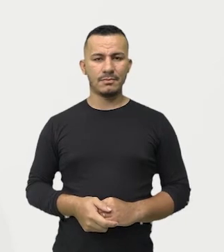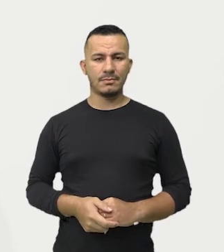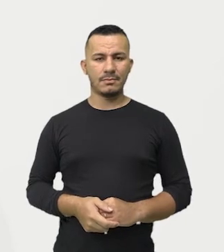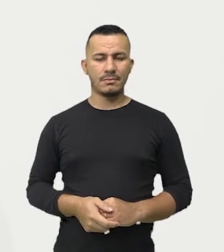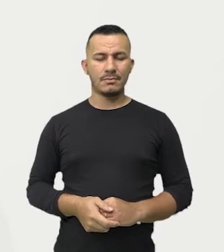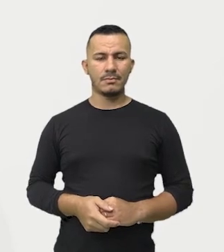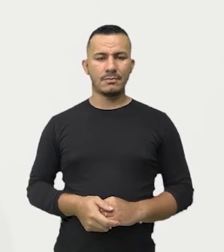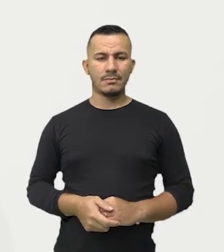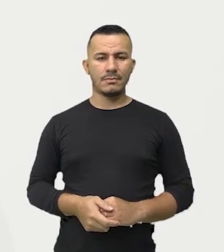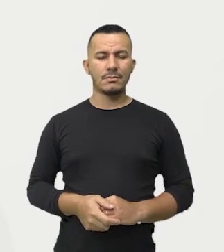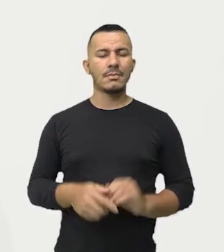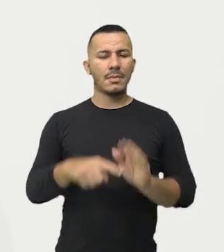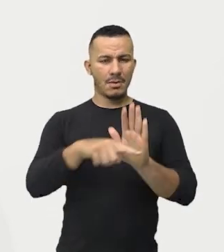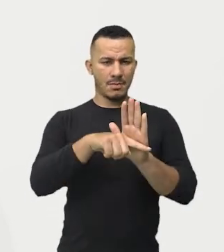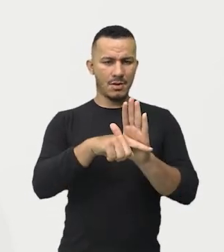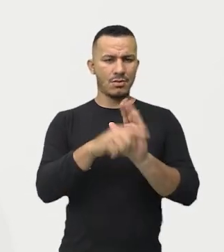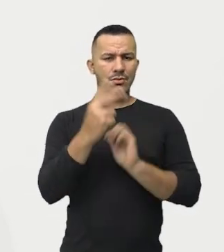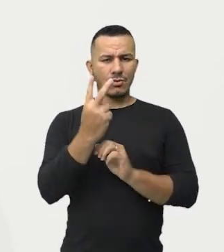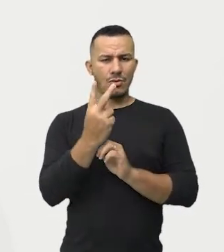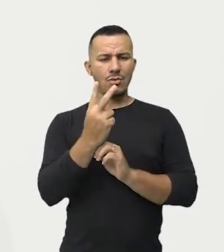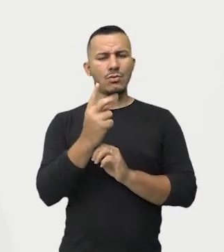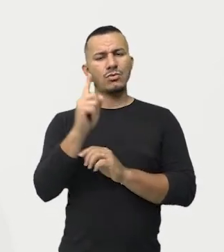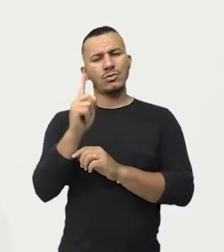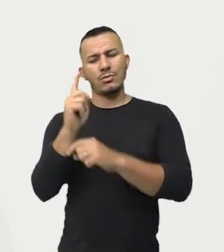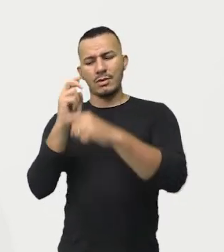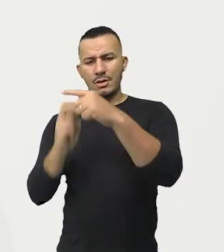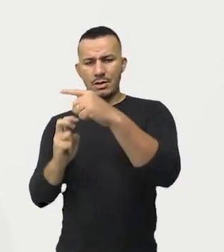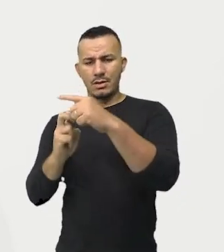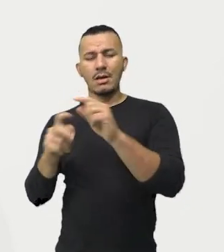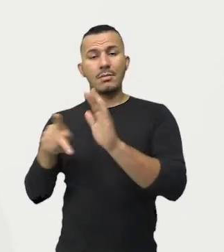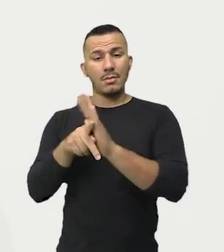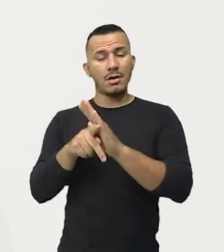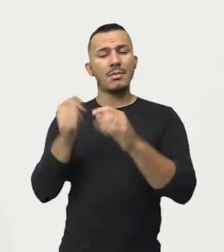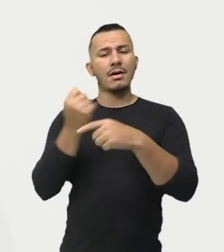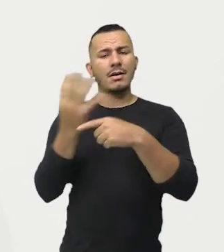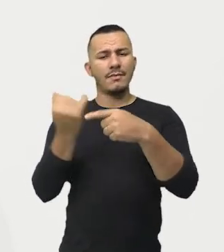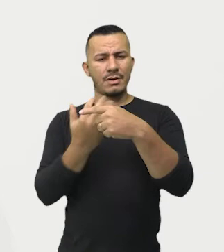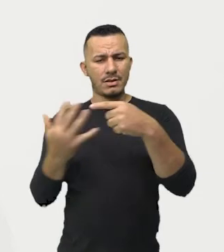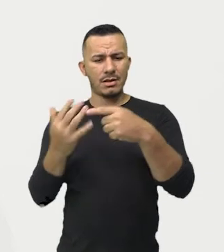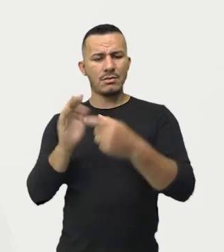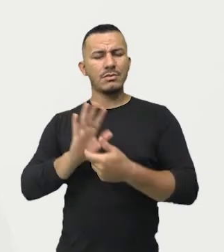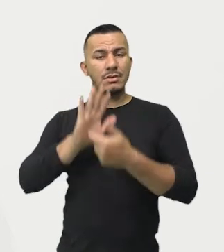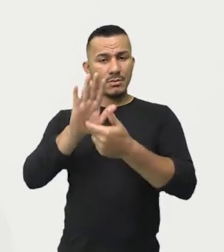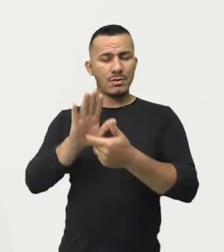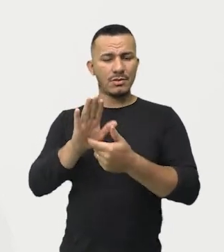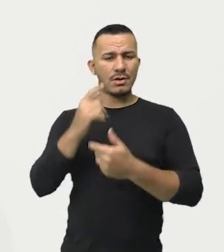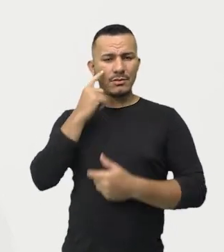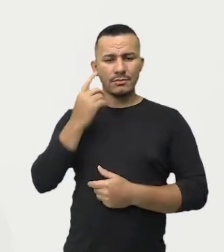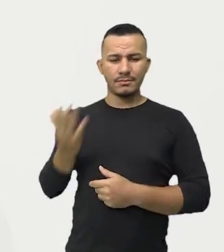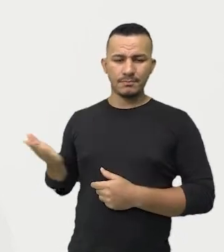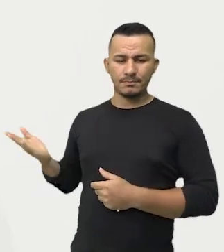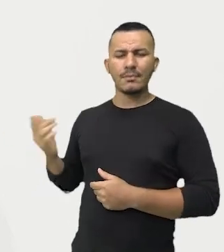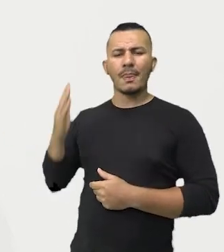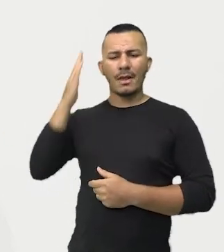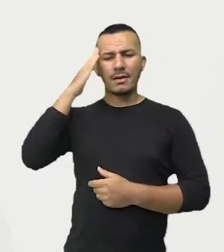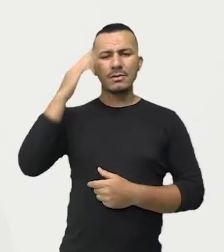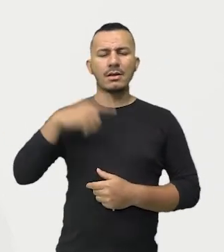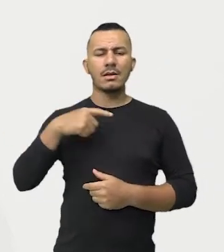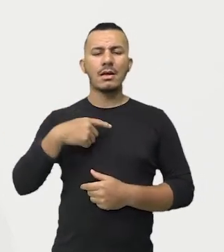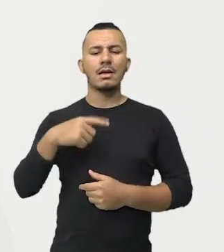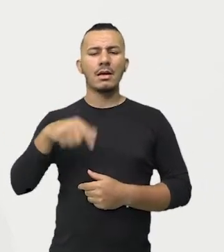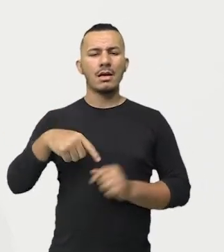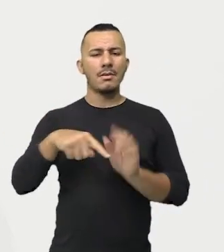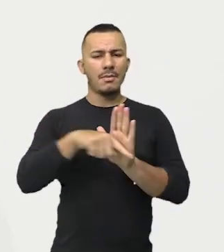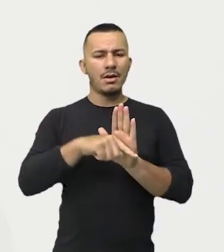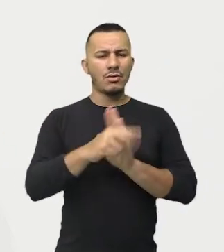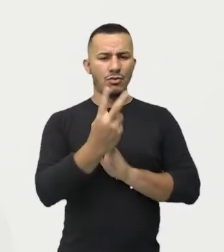Menos 2 e 1/5. Esta é a fração, é o número misto que nós precisamos representar. Já sabemos que vai estar entre o número